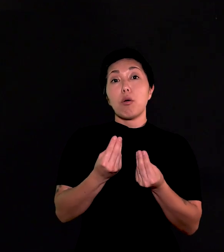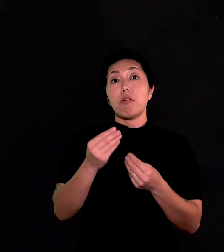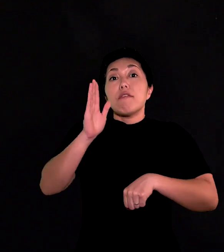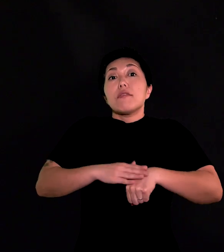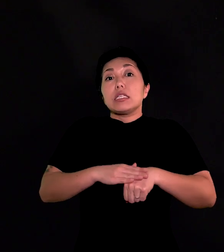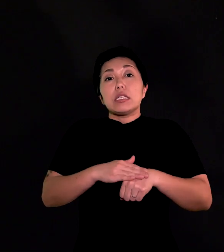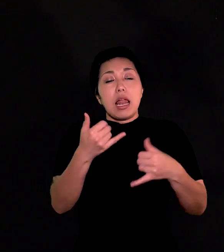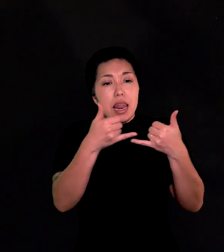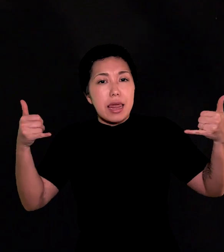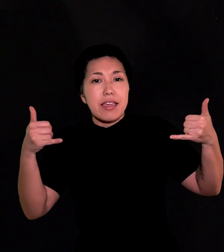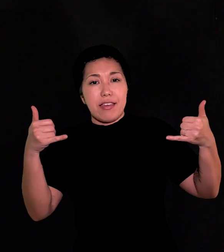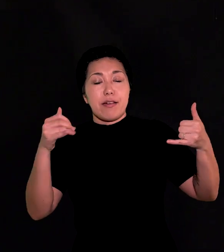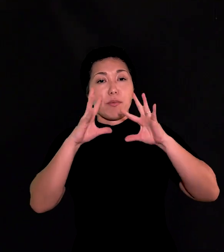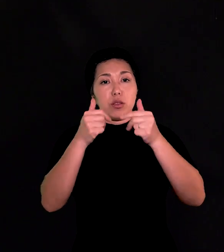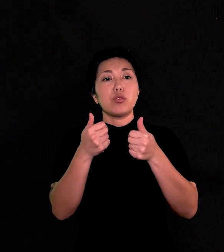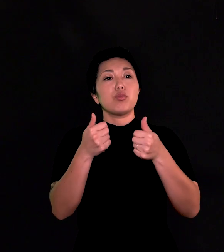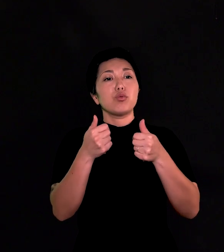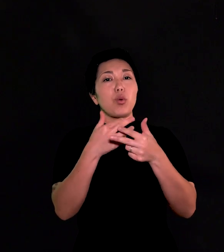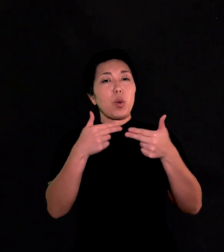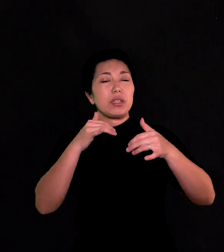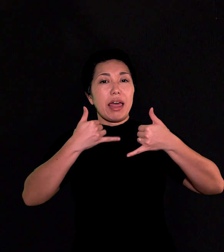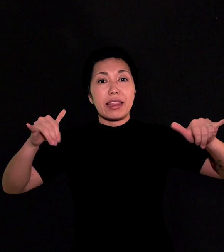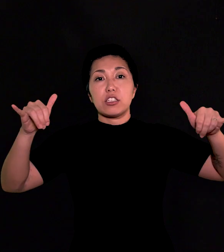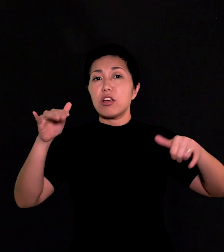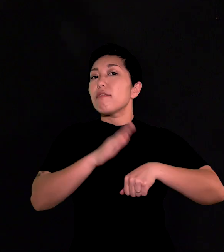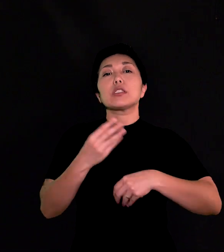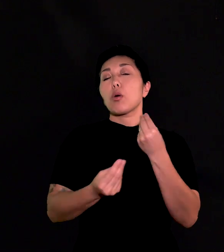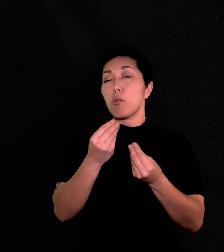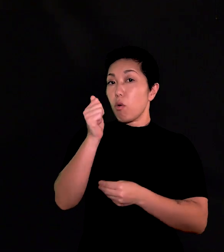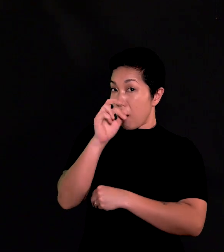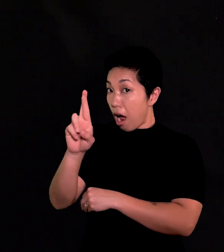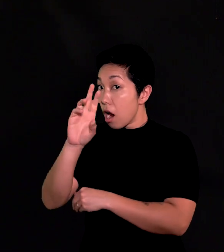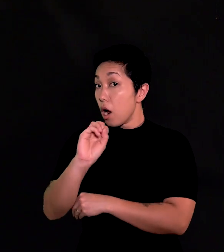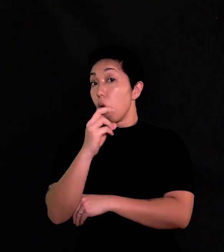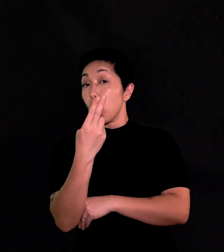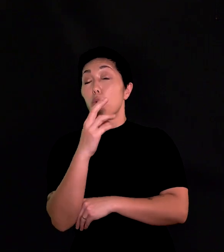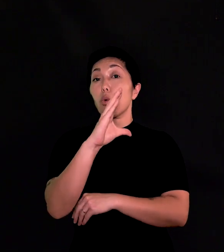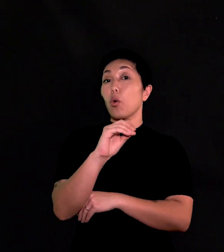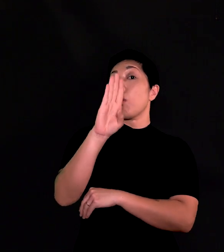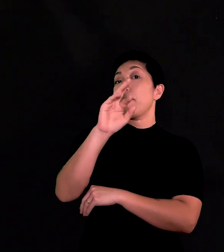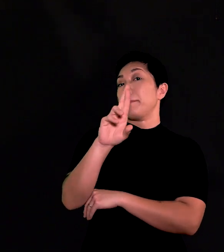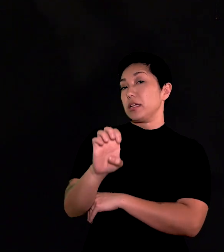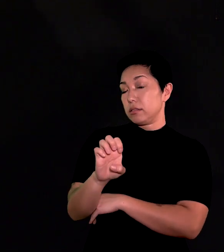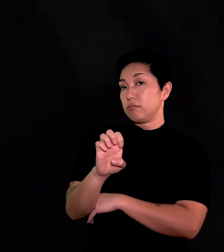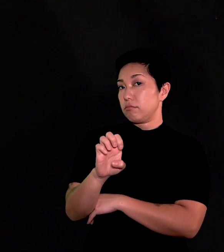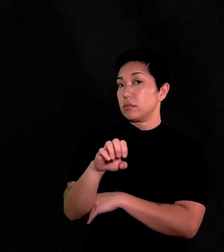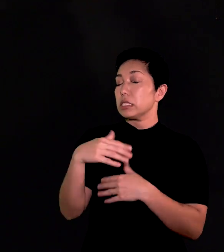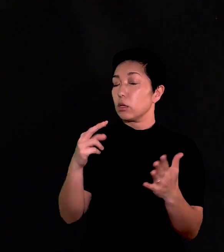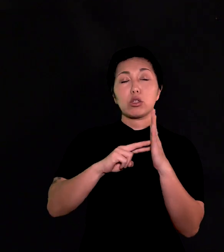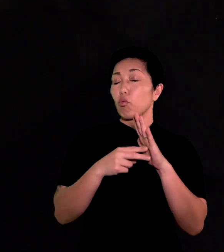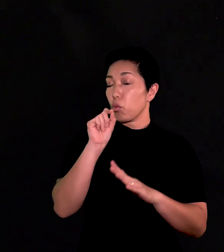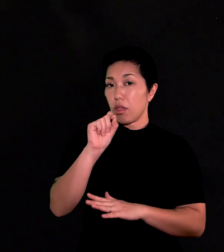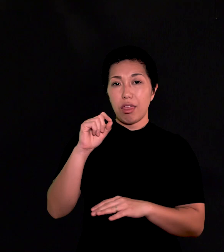vai fazer essas linhas todas para transmissão de energia? Vai ser o quê? Com ar? Ou vai ser com cobre? Tem que,